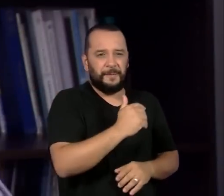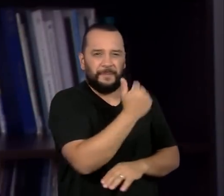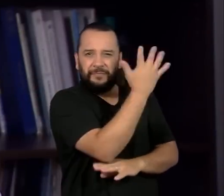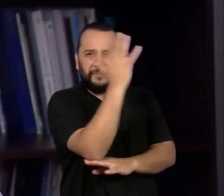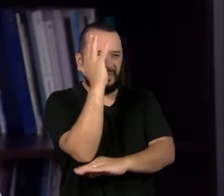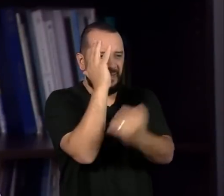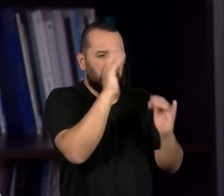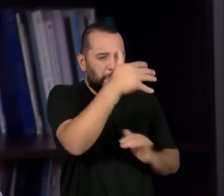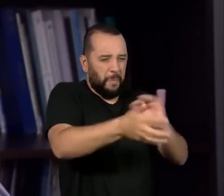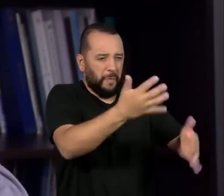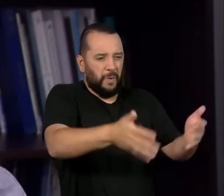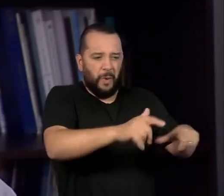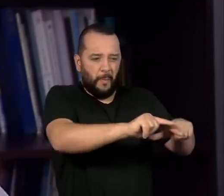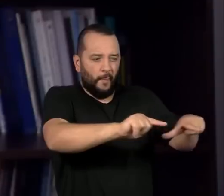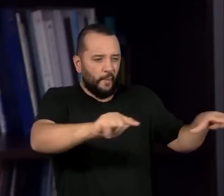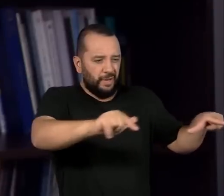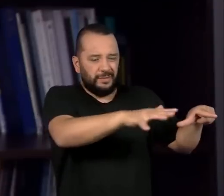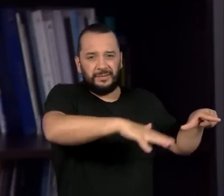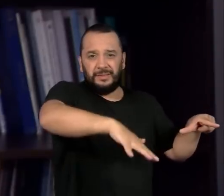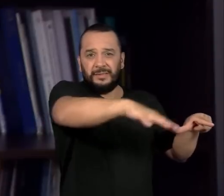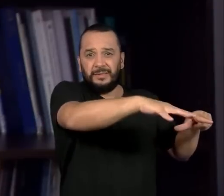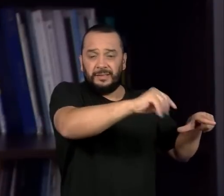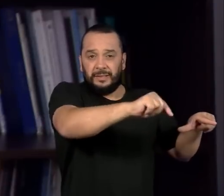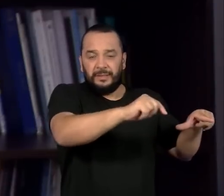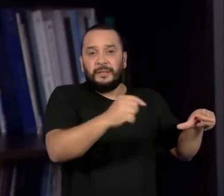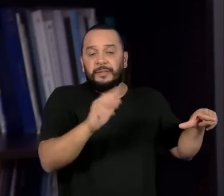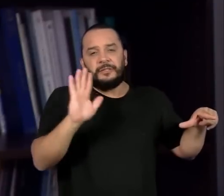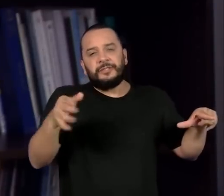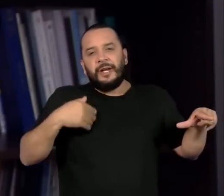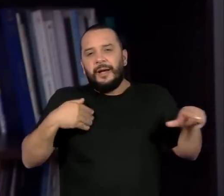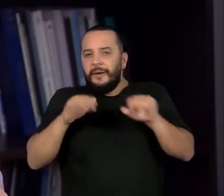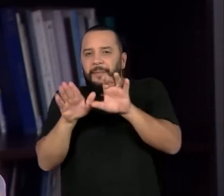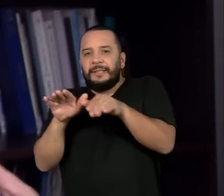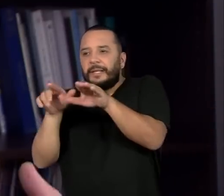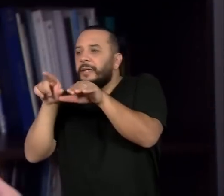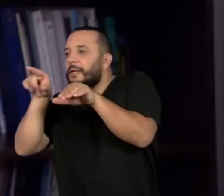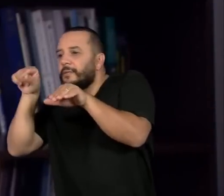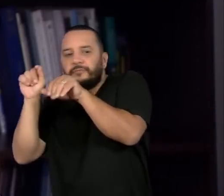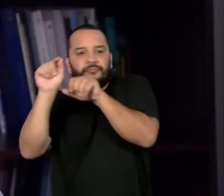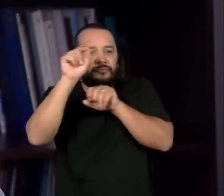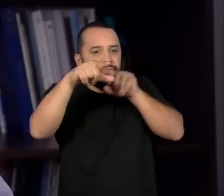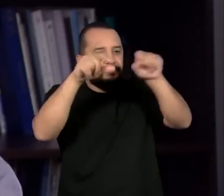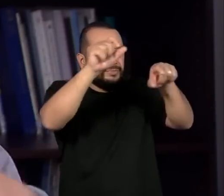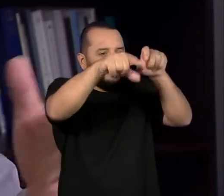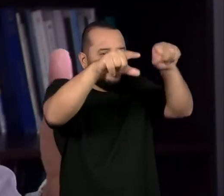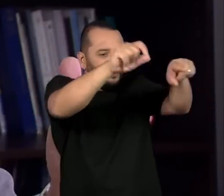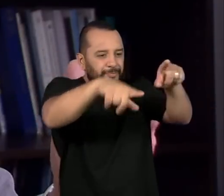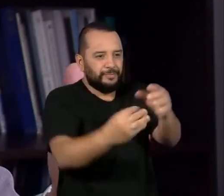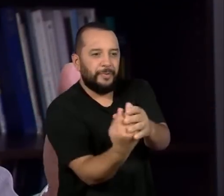perto da floresta, a natureza faz com que a floresta secundária